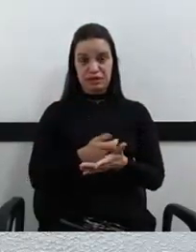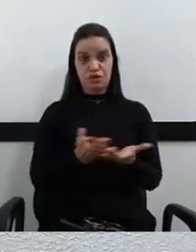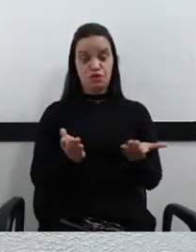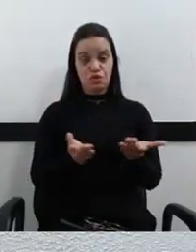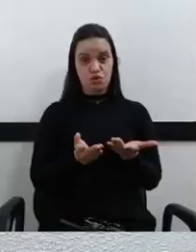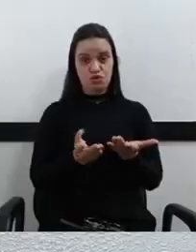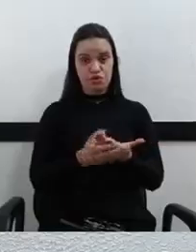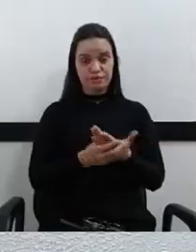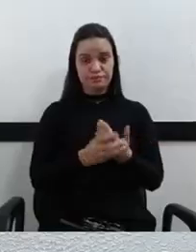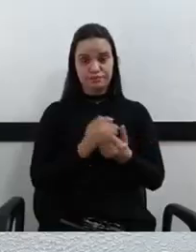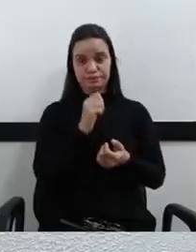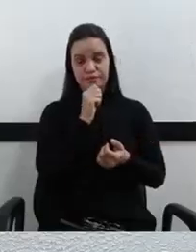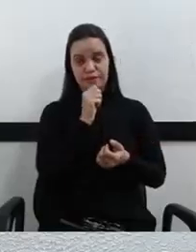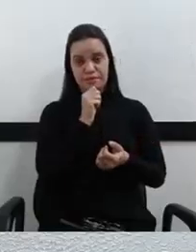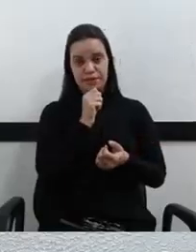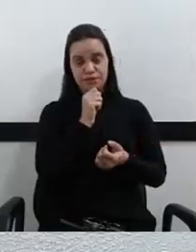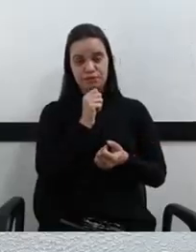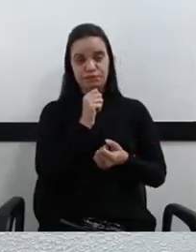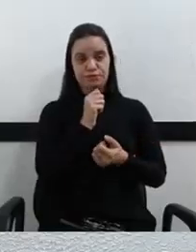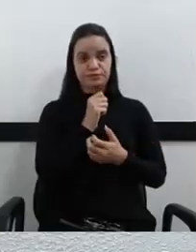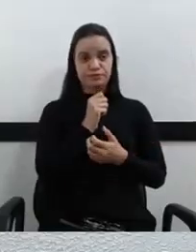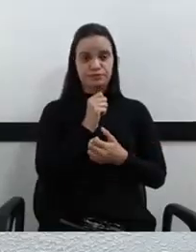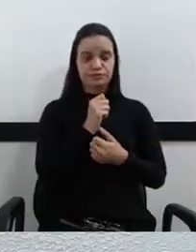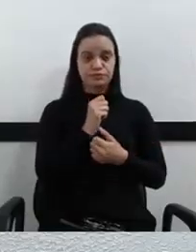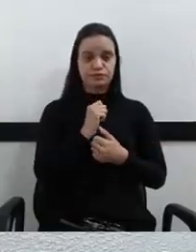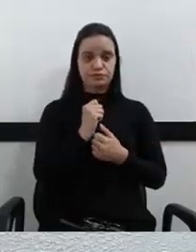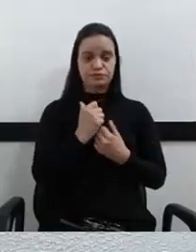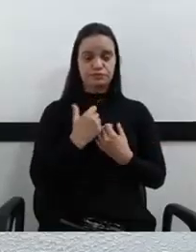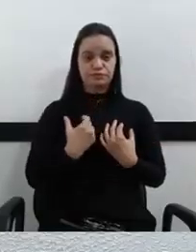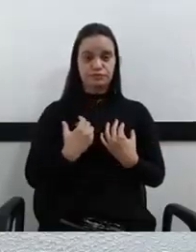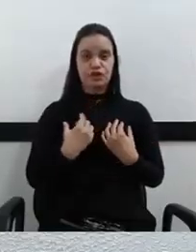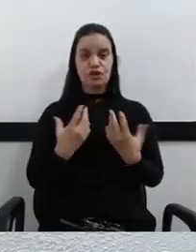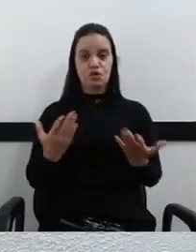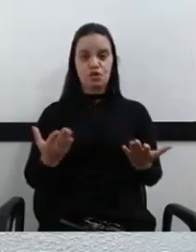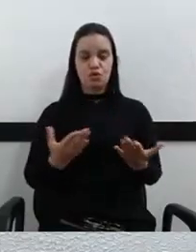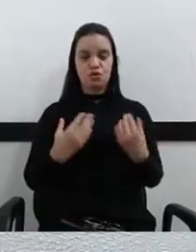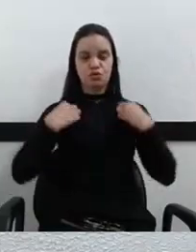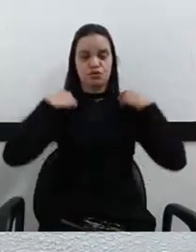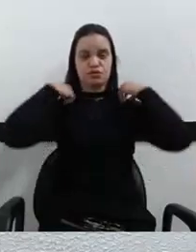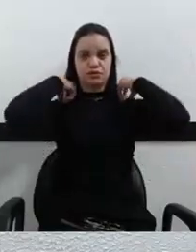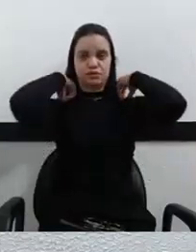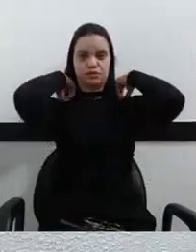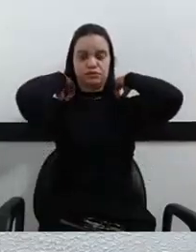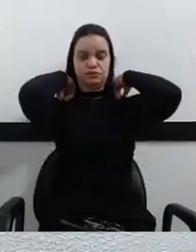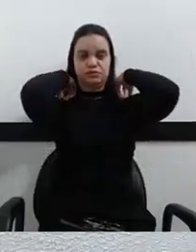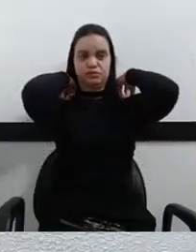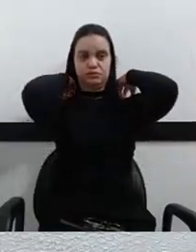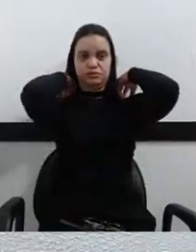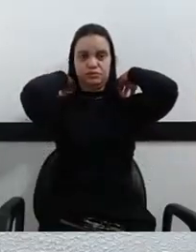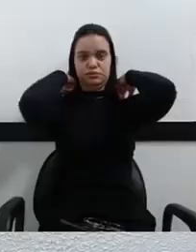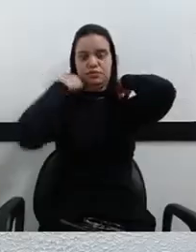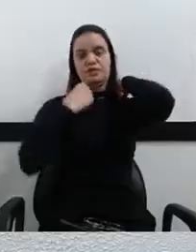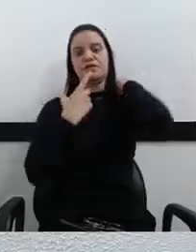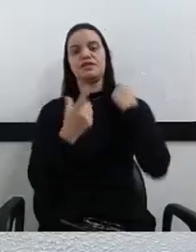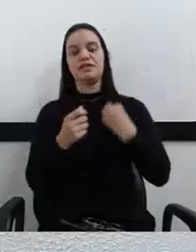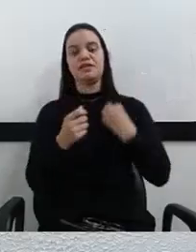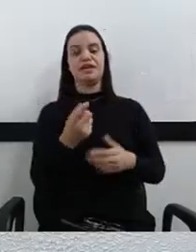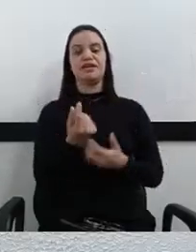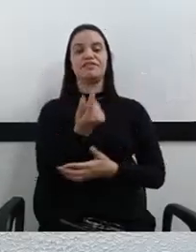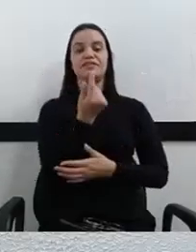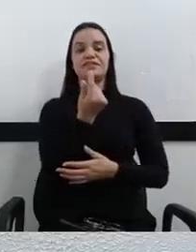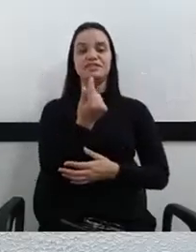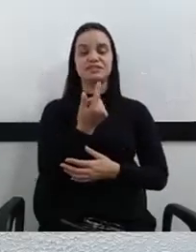hoje, ainda que a gente, e aí foi nesse sentido que eu falei a respeito da hoje, a previsão orçamentária financeira que a Defensoria Pública